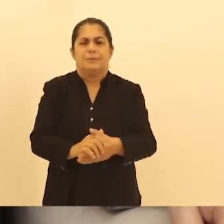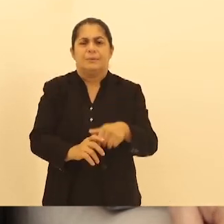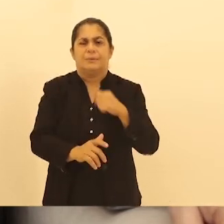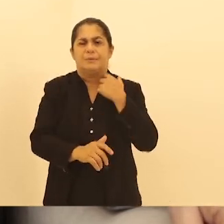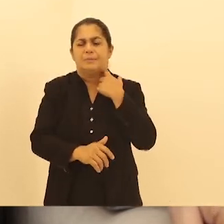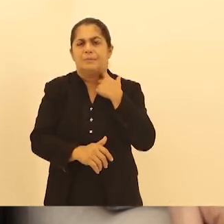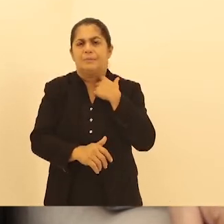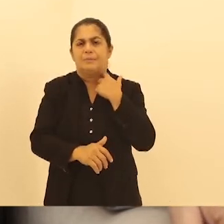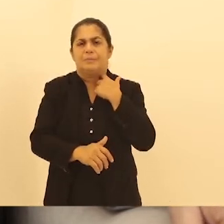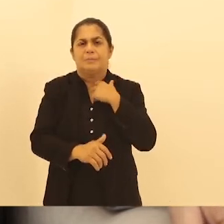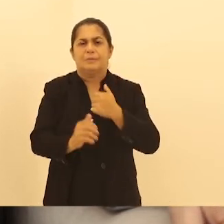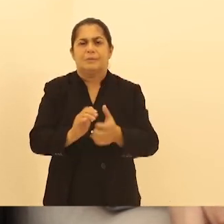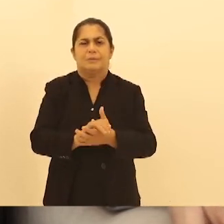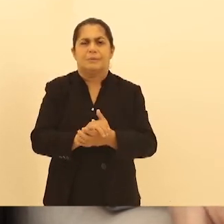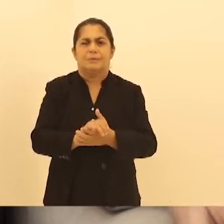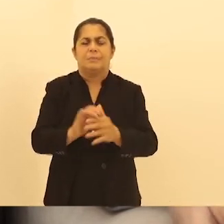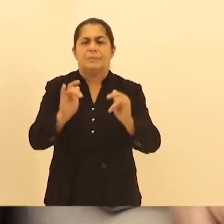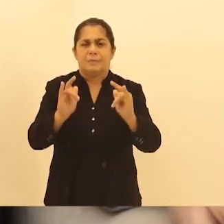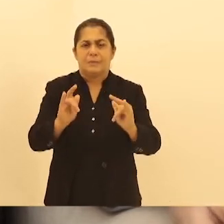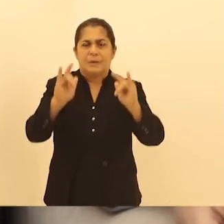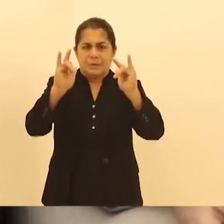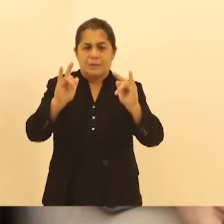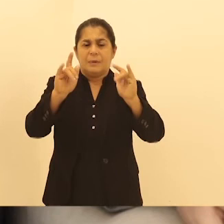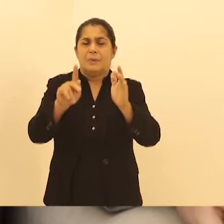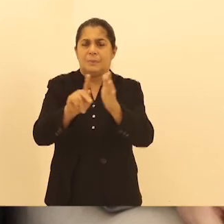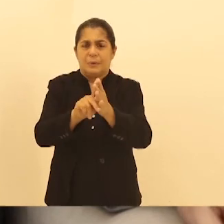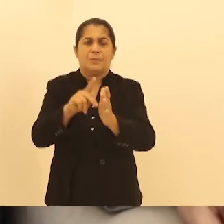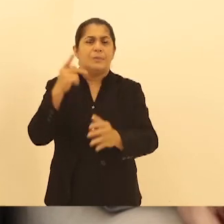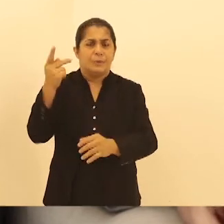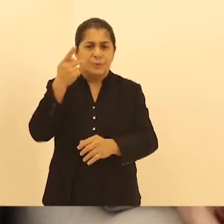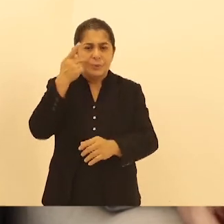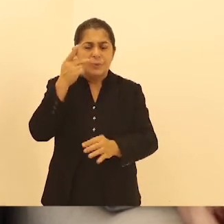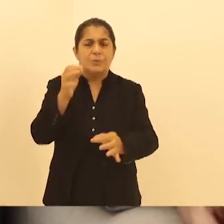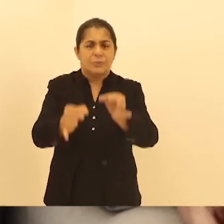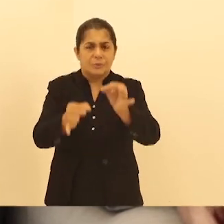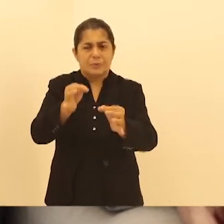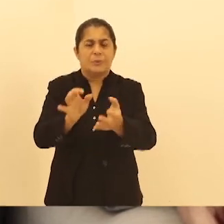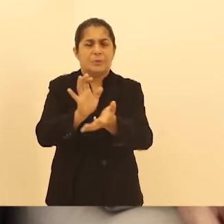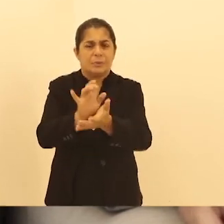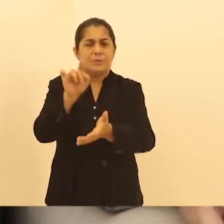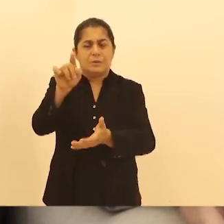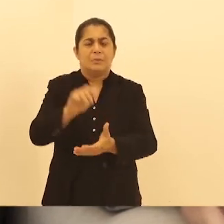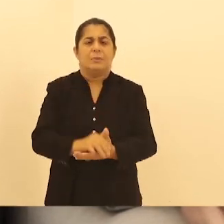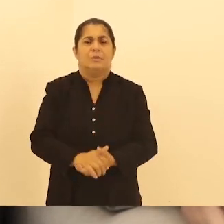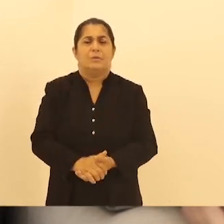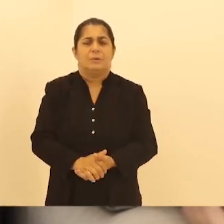no edifício sede da procuradoria geral de justiça